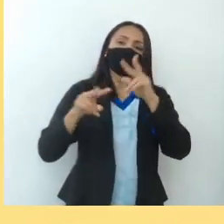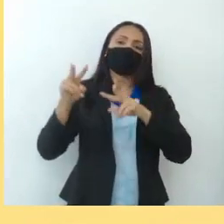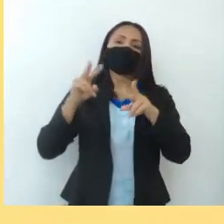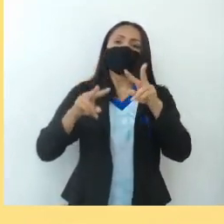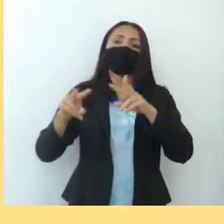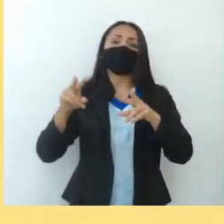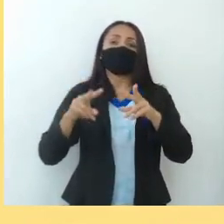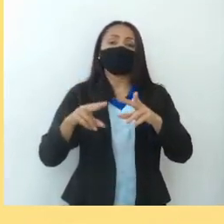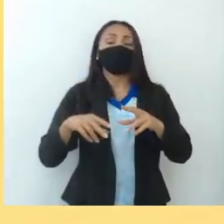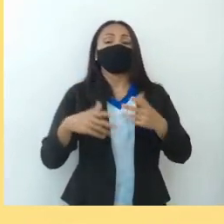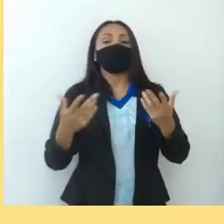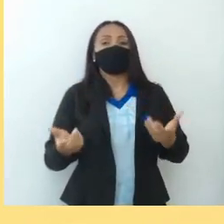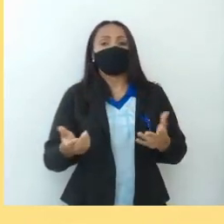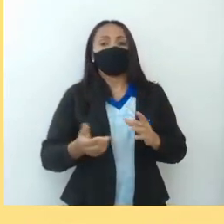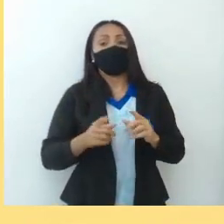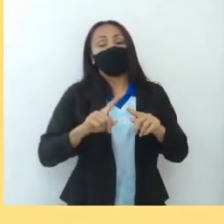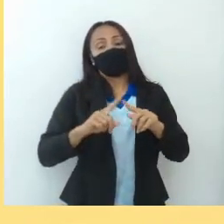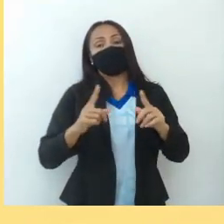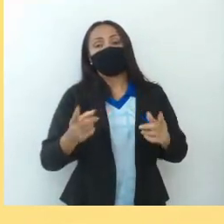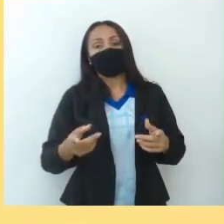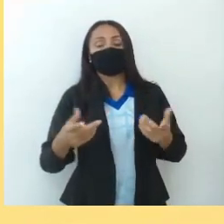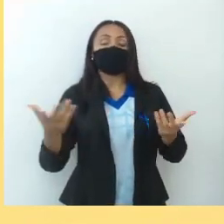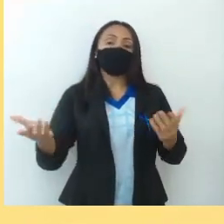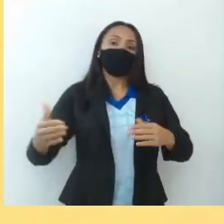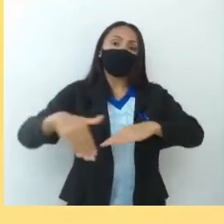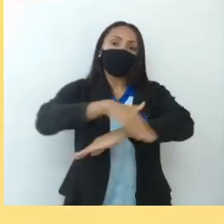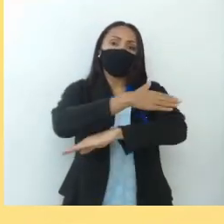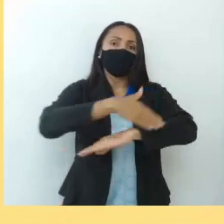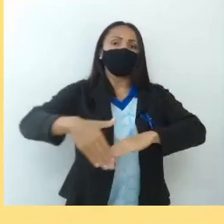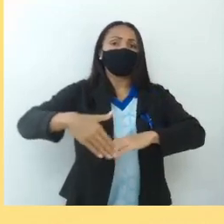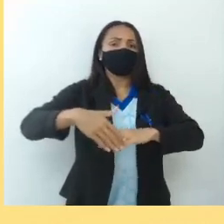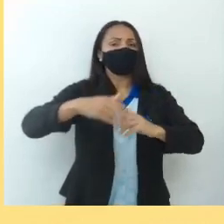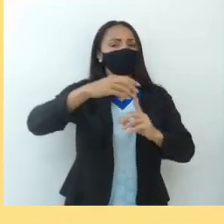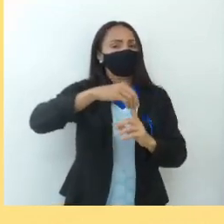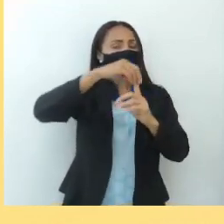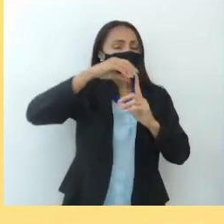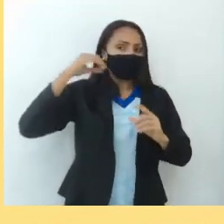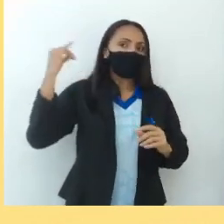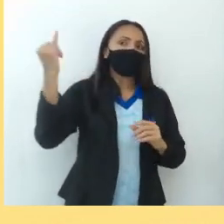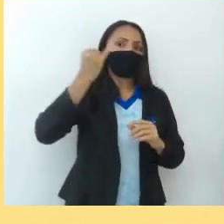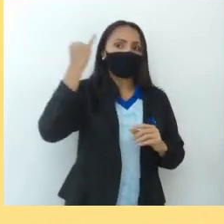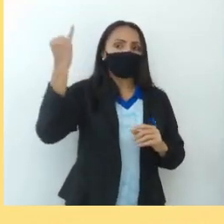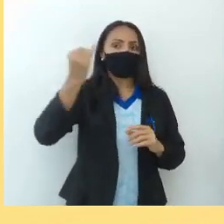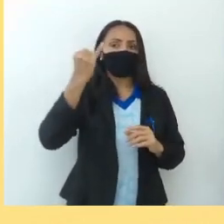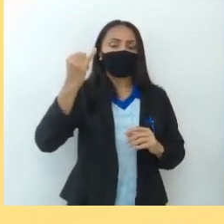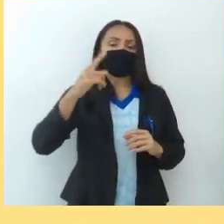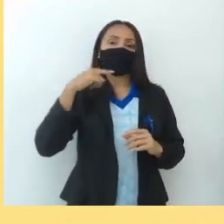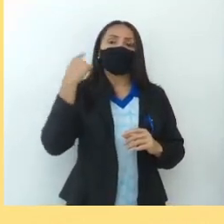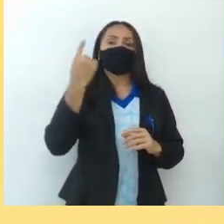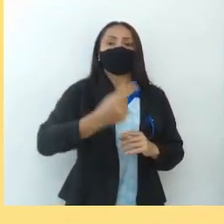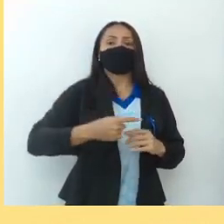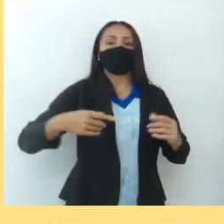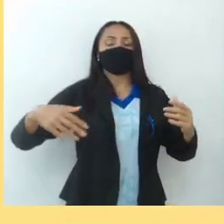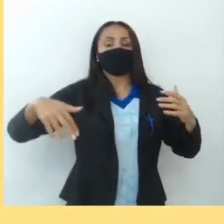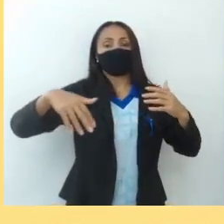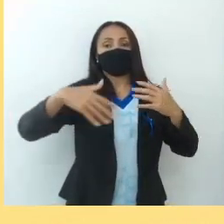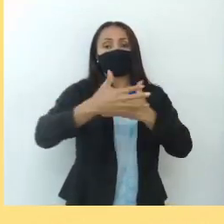deserta, mas não deixa de ser a Rua da Imperatriz, uma rua ícone da nossa cidade, que